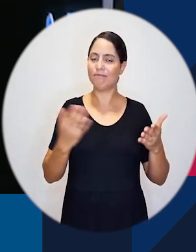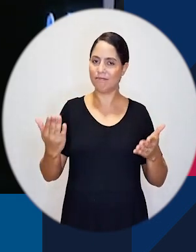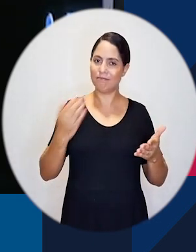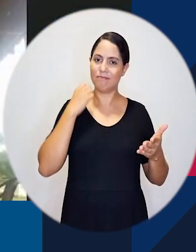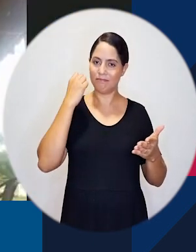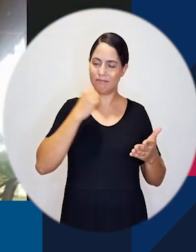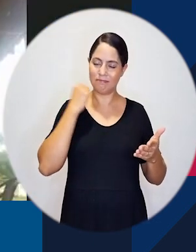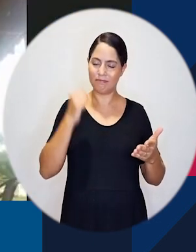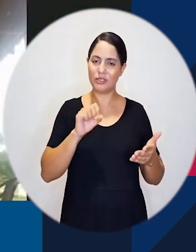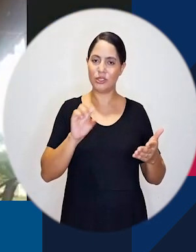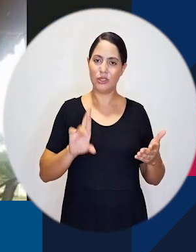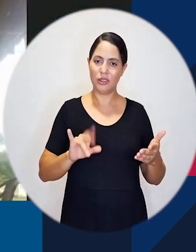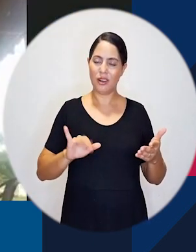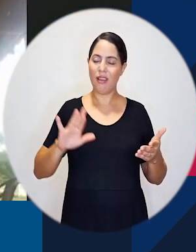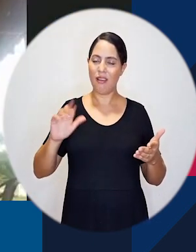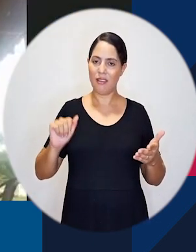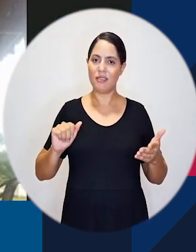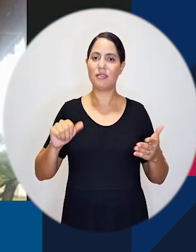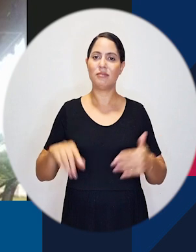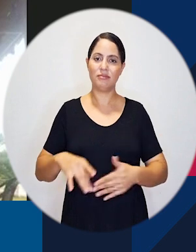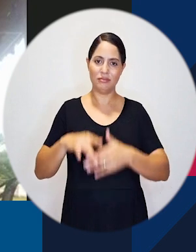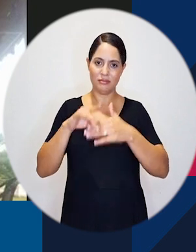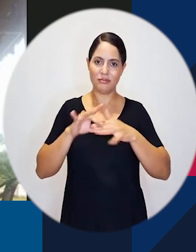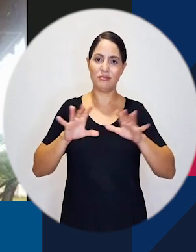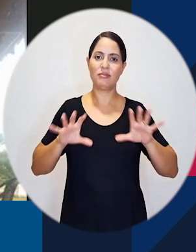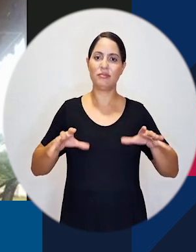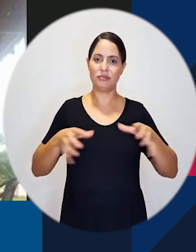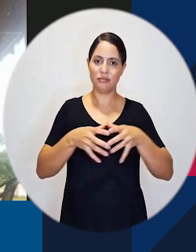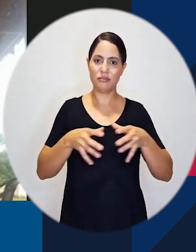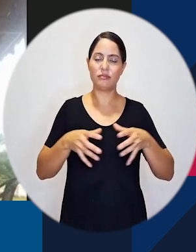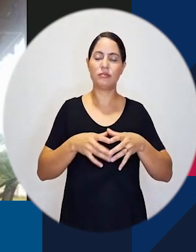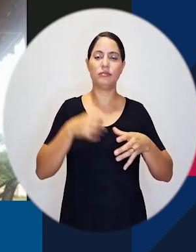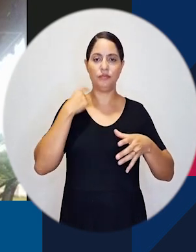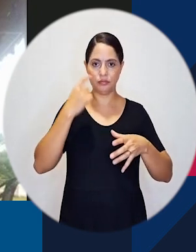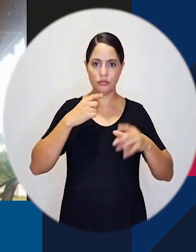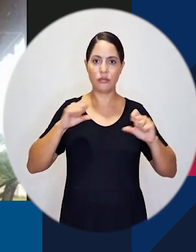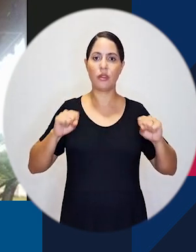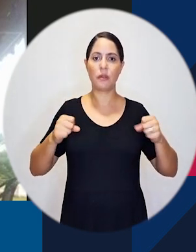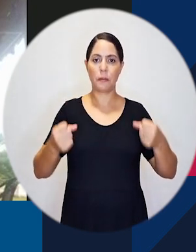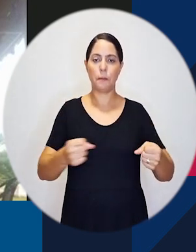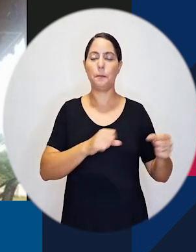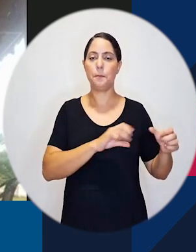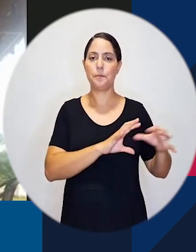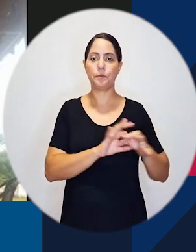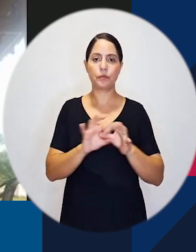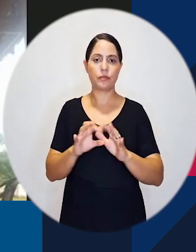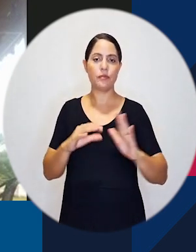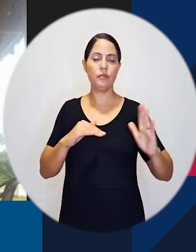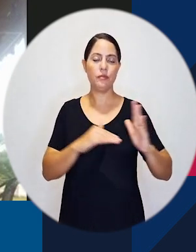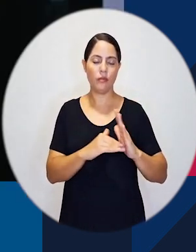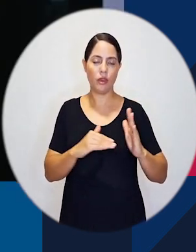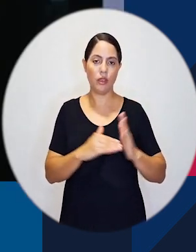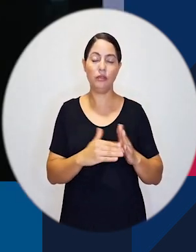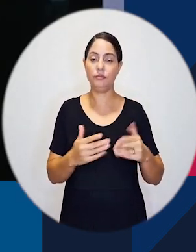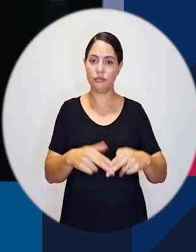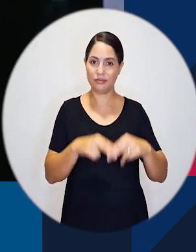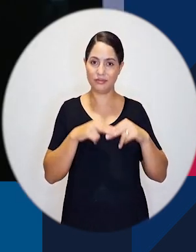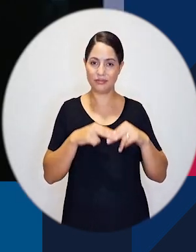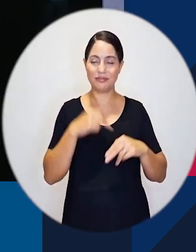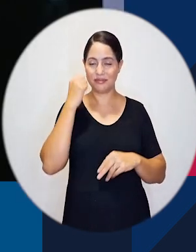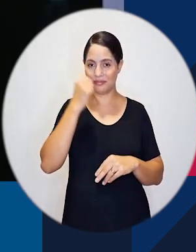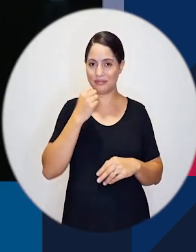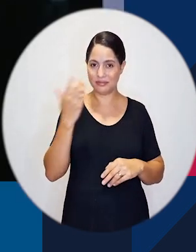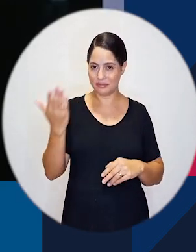muito obrigado, senadora Soraya Tronic, que inclusive lidera a Frente Parlamentar em Defesa da Advocacia no âmbito do Senado Federal. Eu